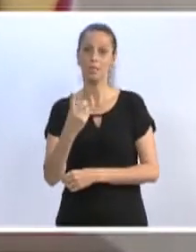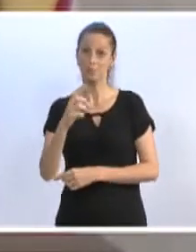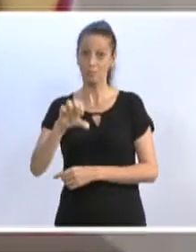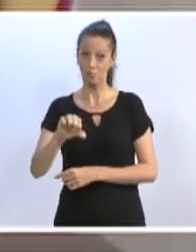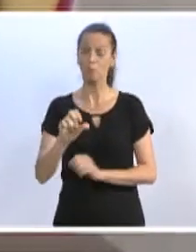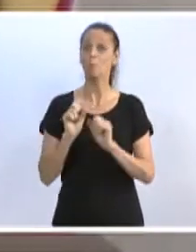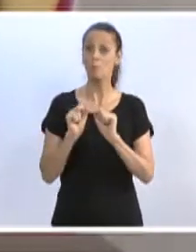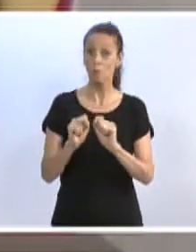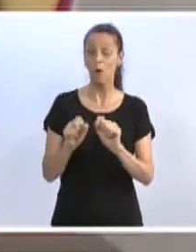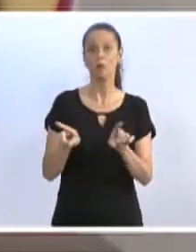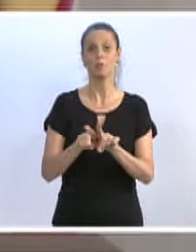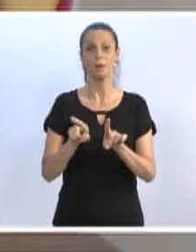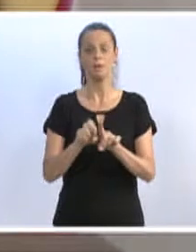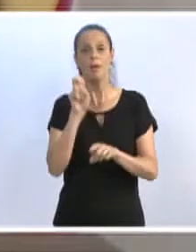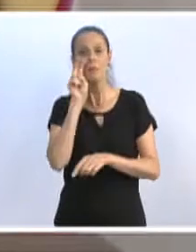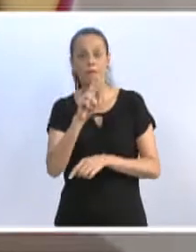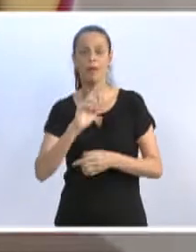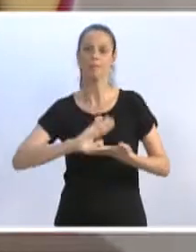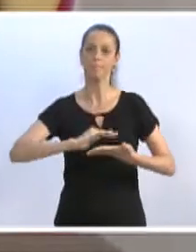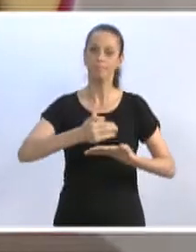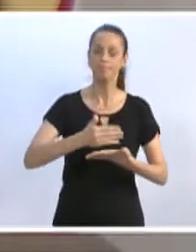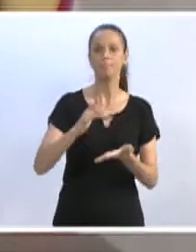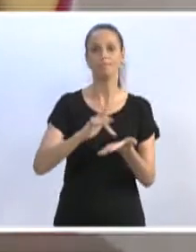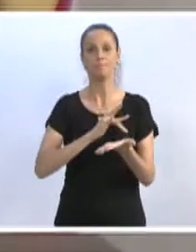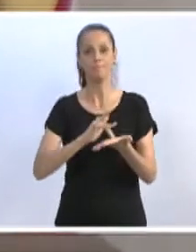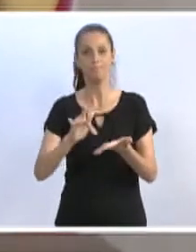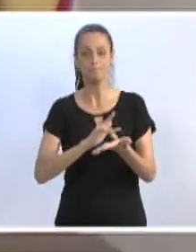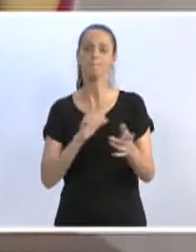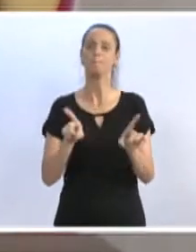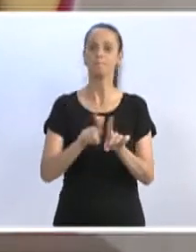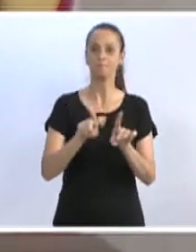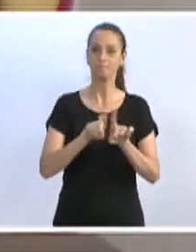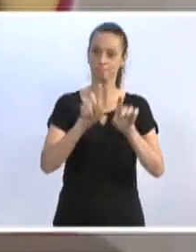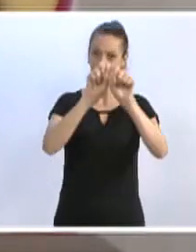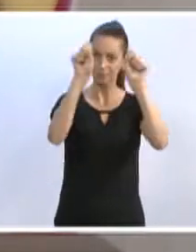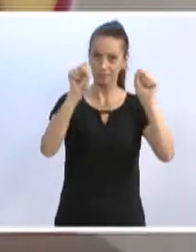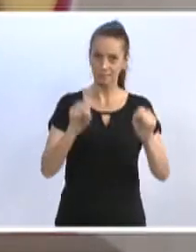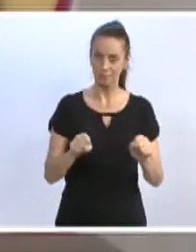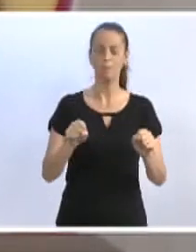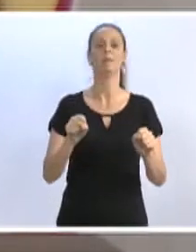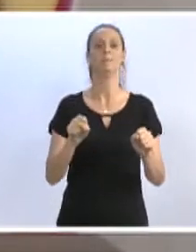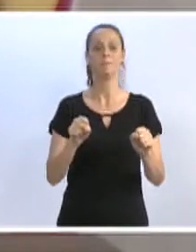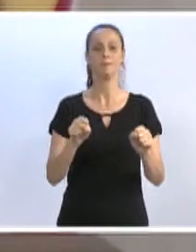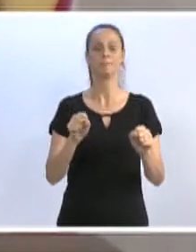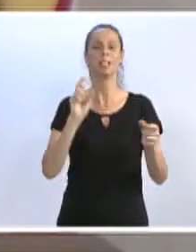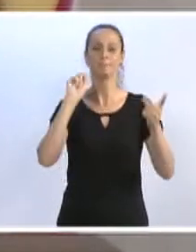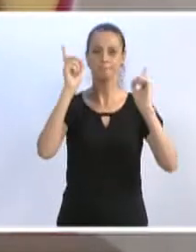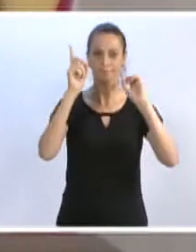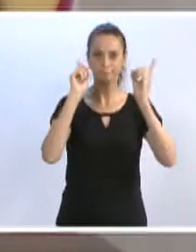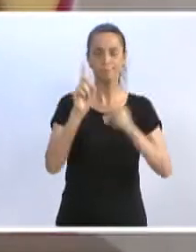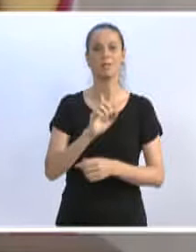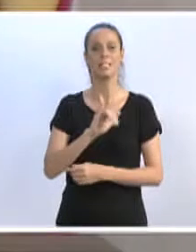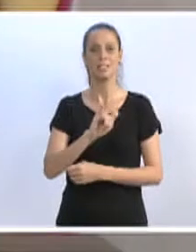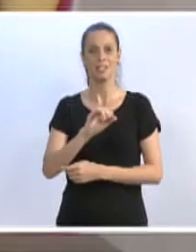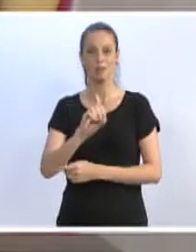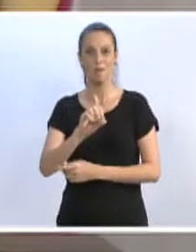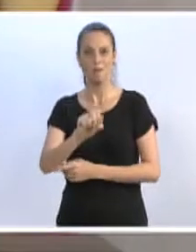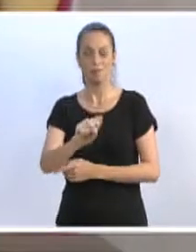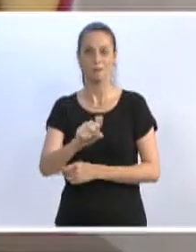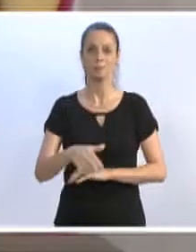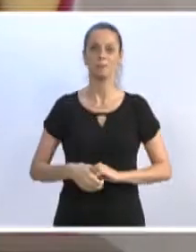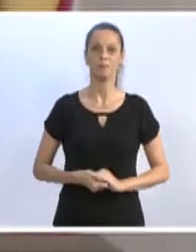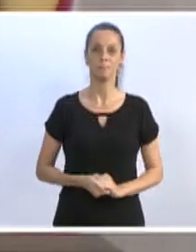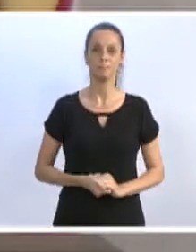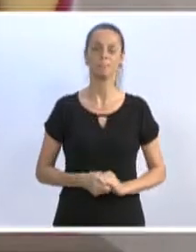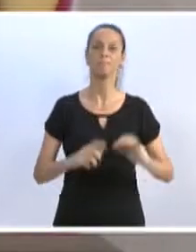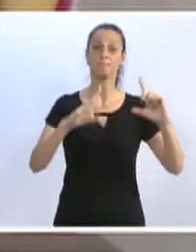pode ser assistido em desktops, notebooks e dispositivos com sistemas Android e iOS.